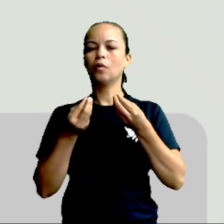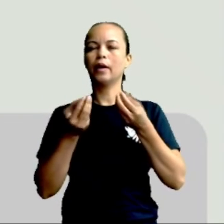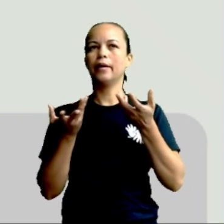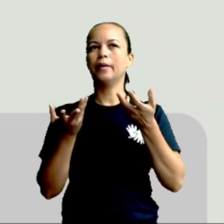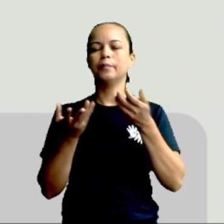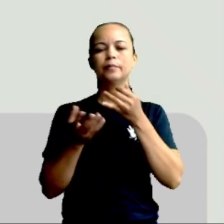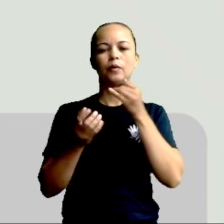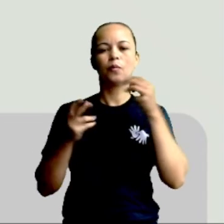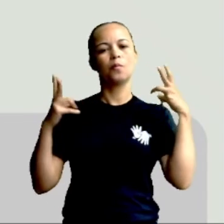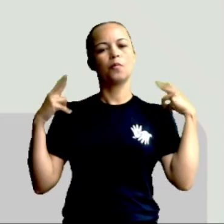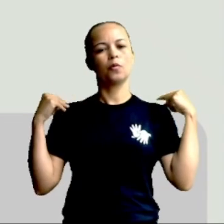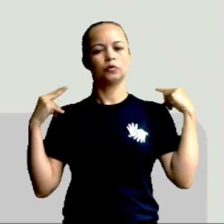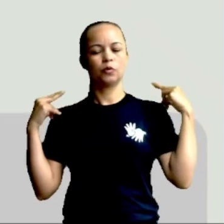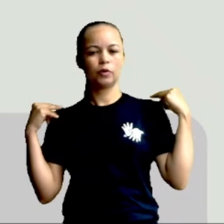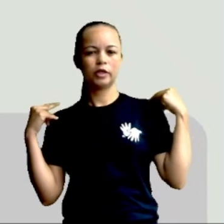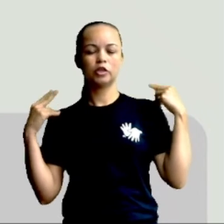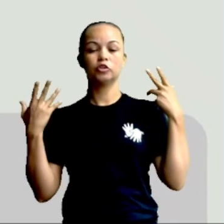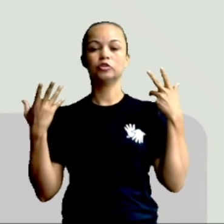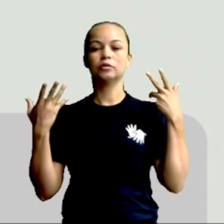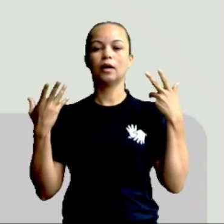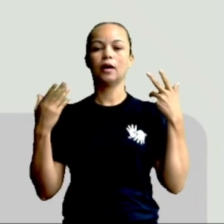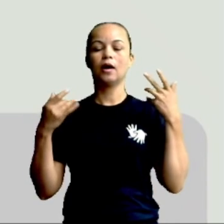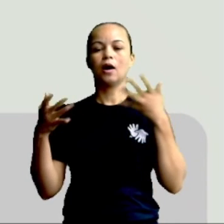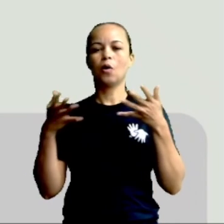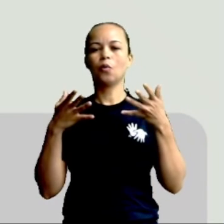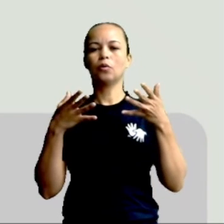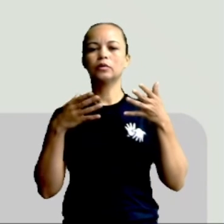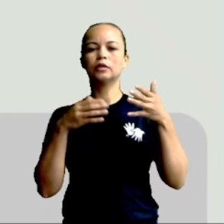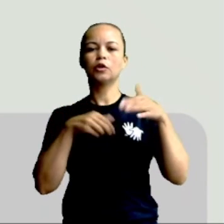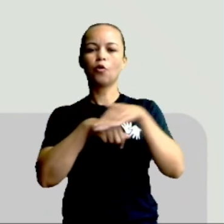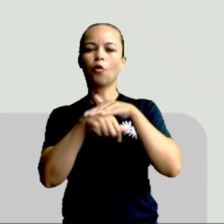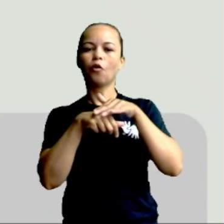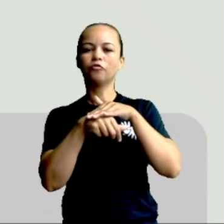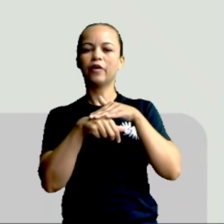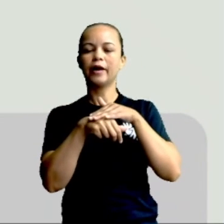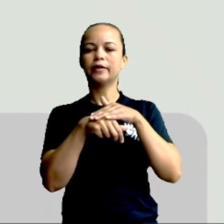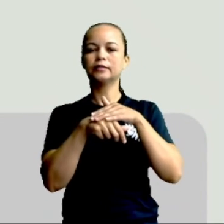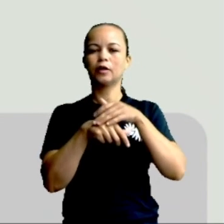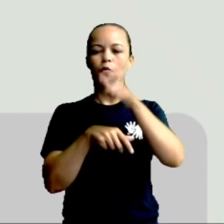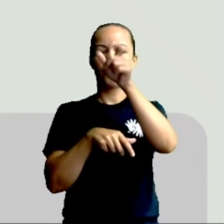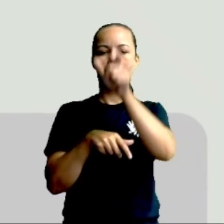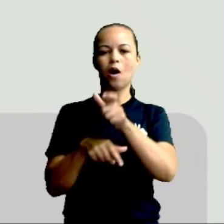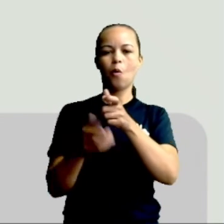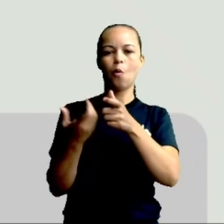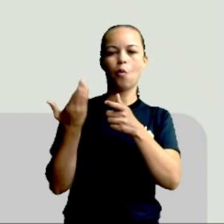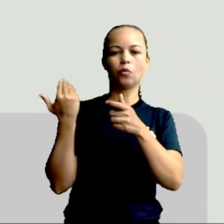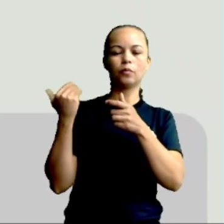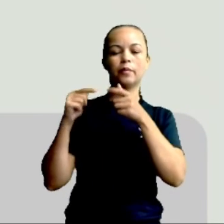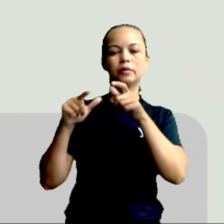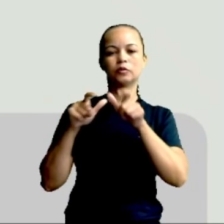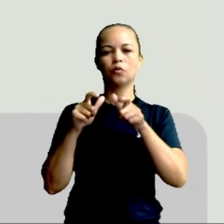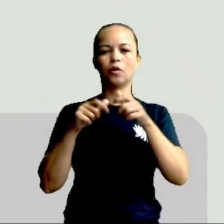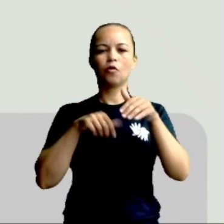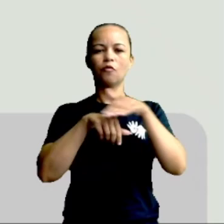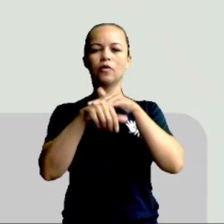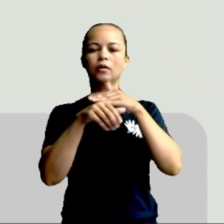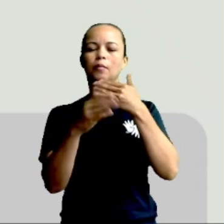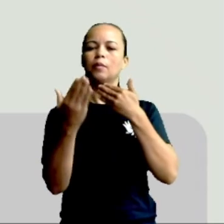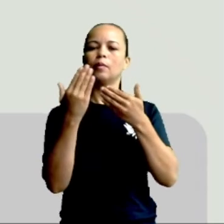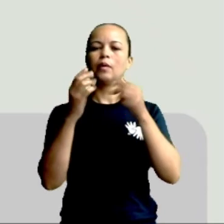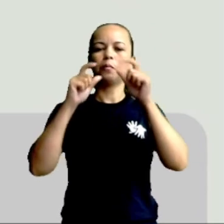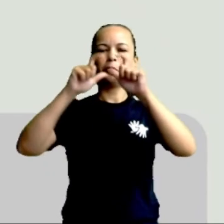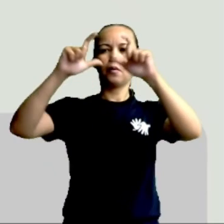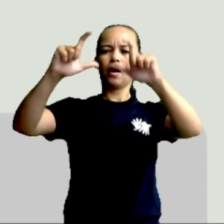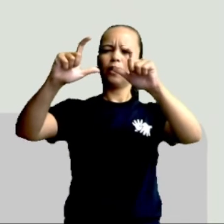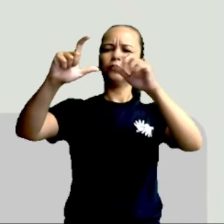motorista e passageiro conversam olhando no espelho retrovisor interno do carro. Com